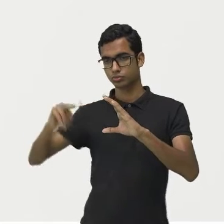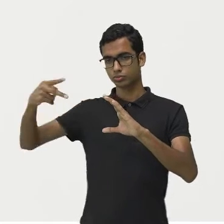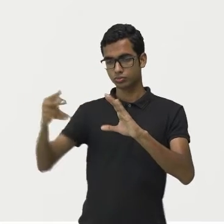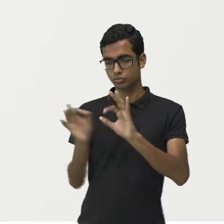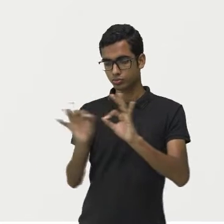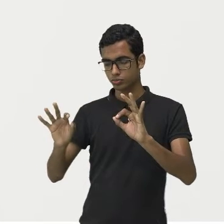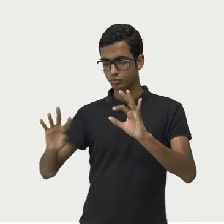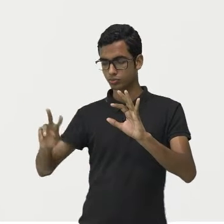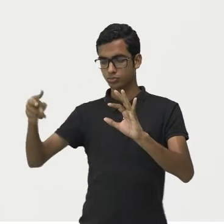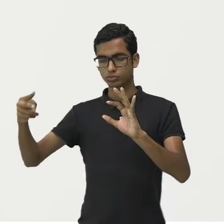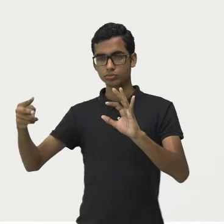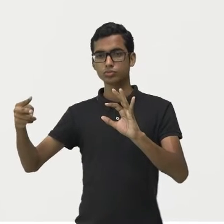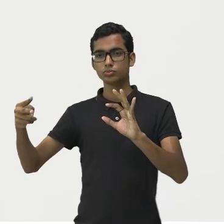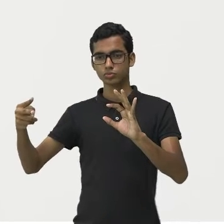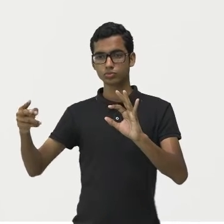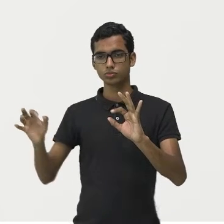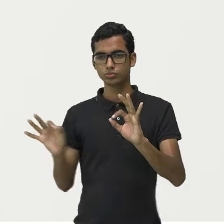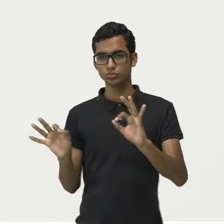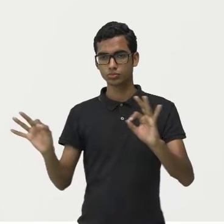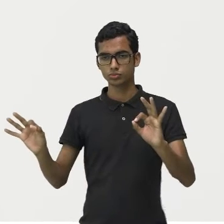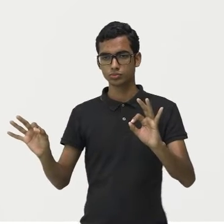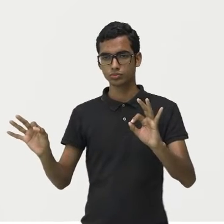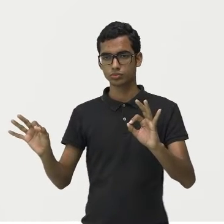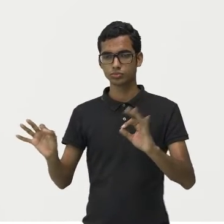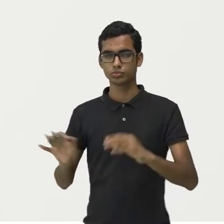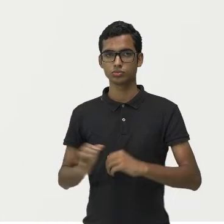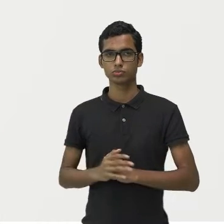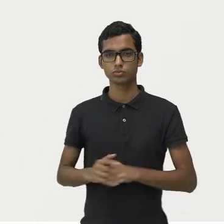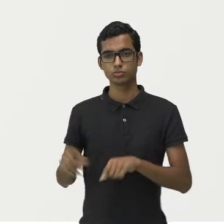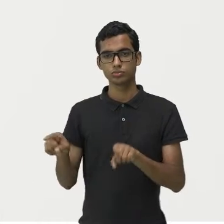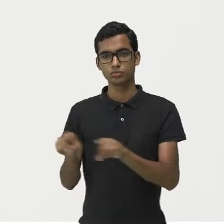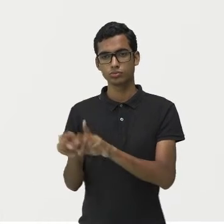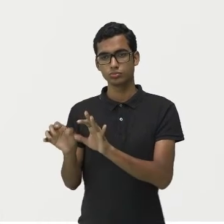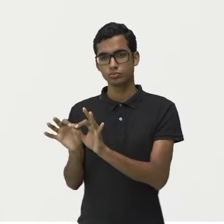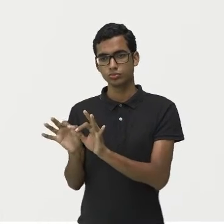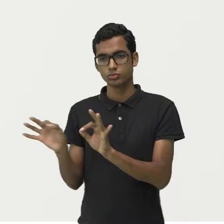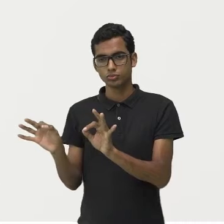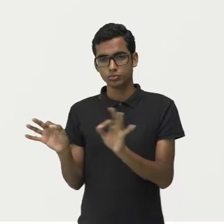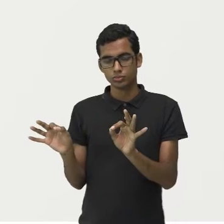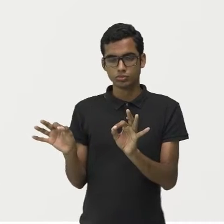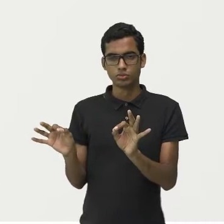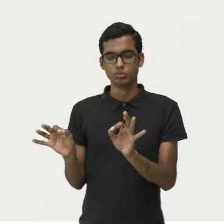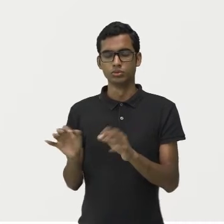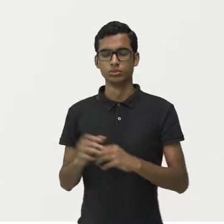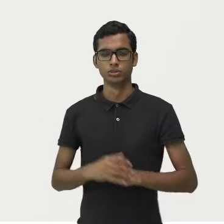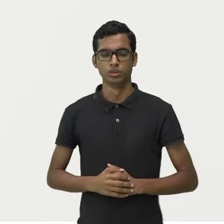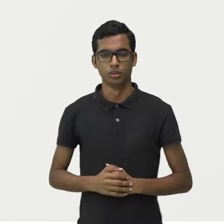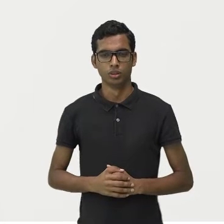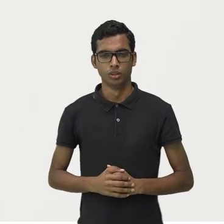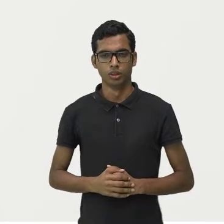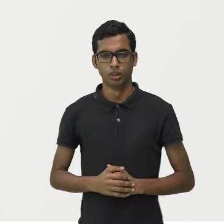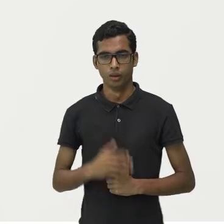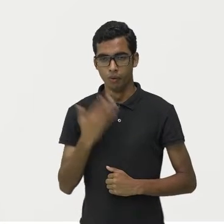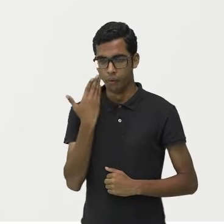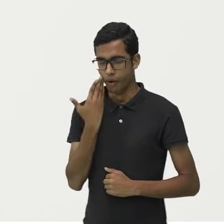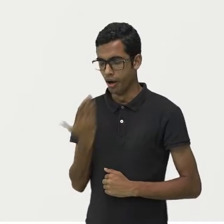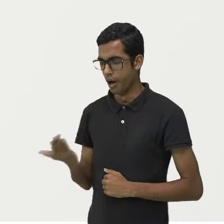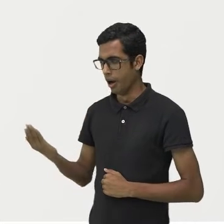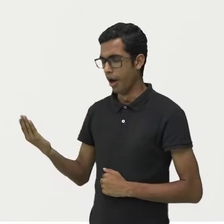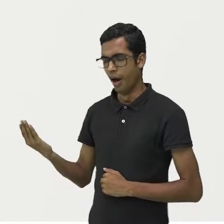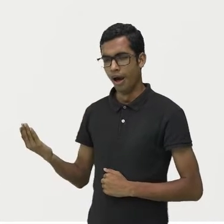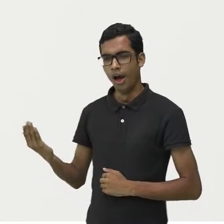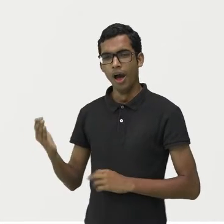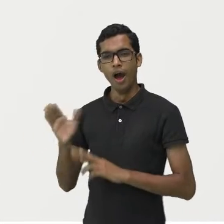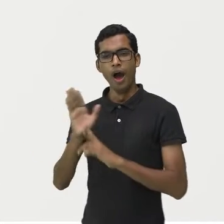distância focal, que é a distância do vértice até o foco do espelho. Veja,